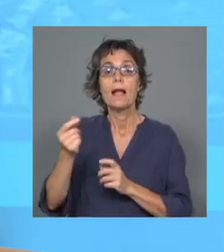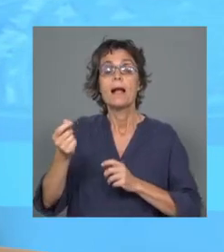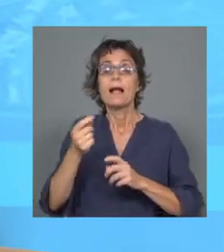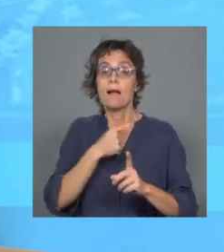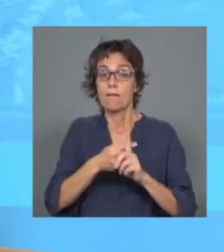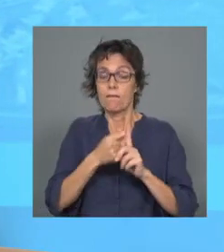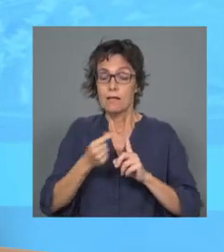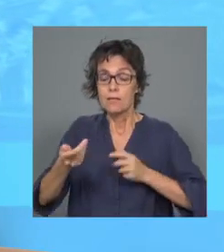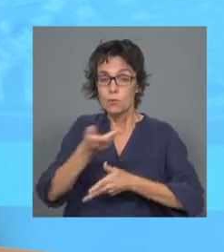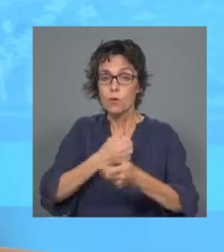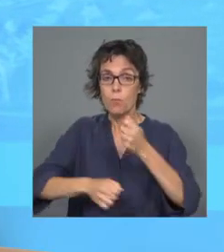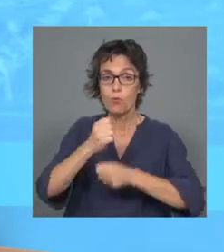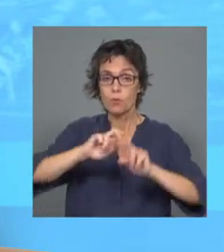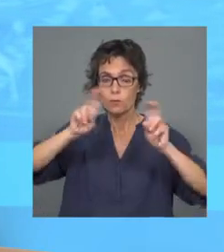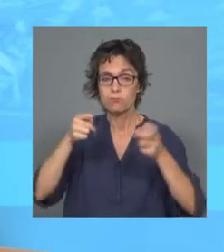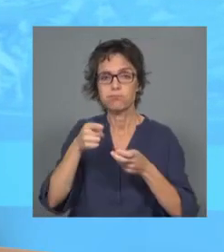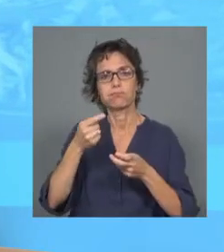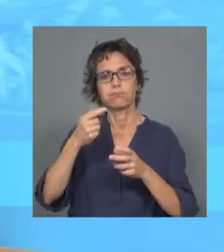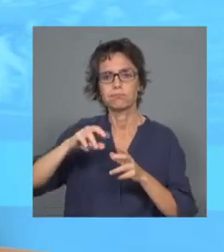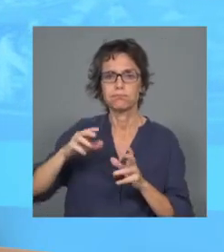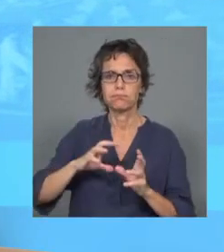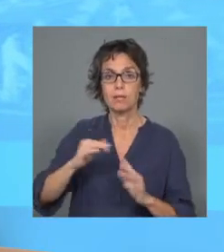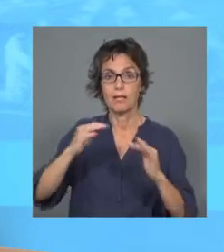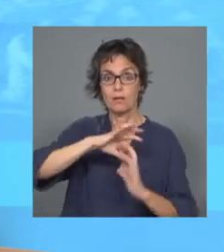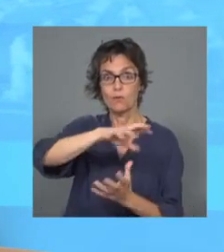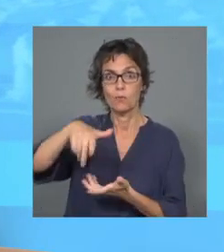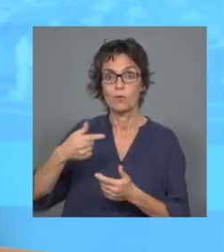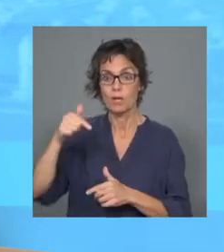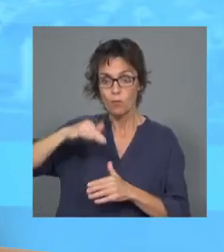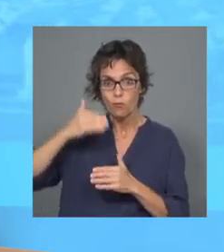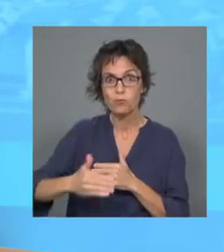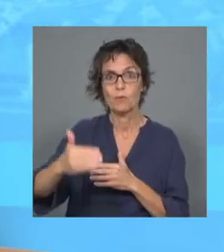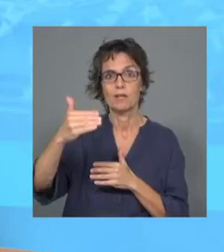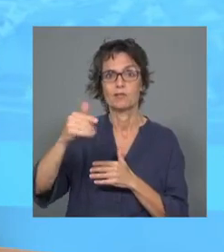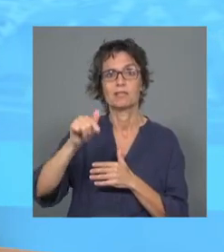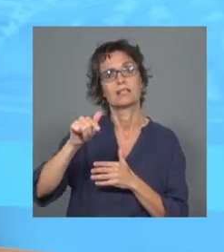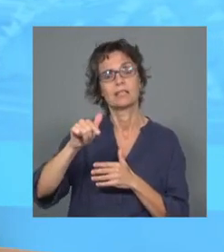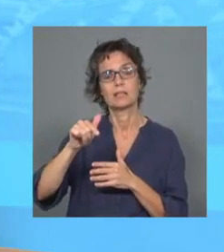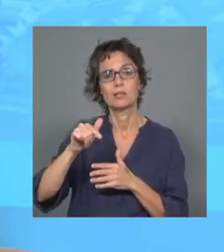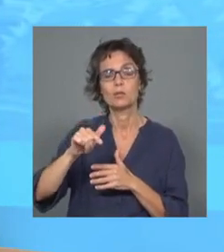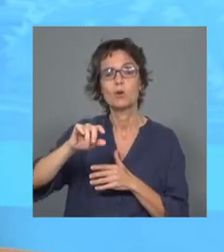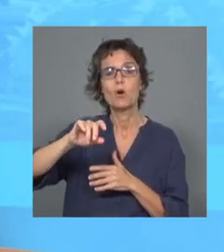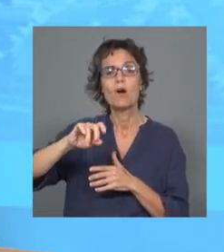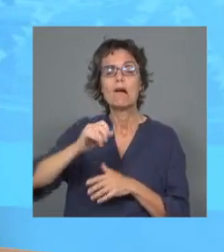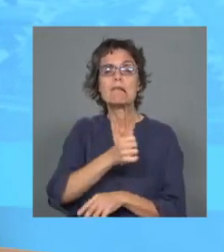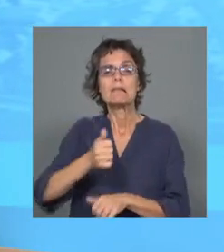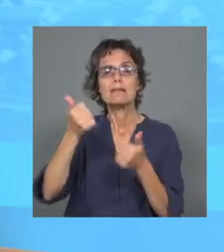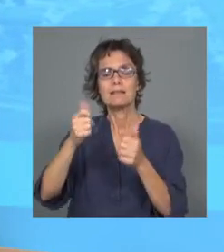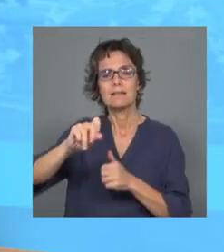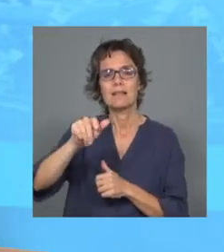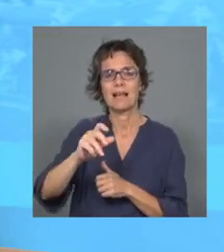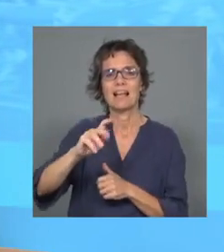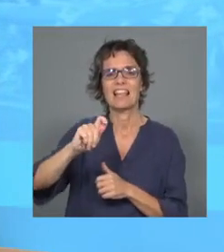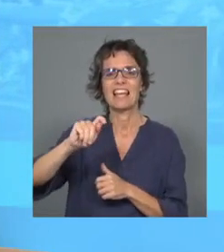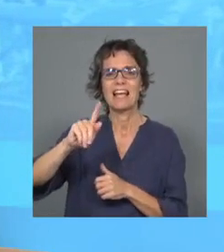Francisco, o movimento em marcha por todo o mundo, que a partir de hoje está em destaque na cidade de Assis.